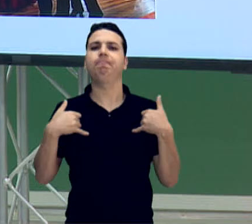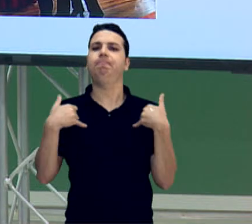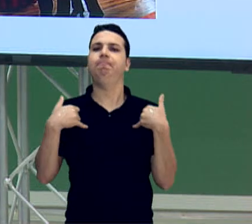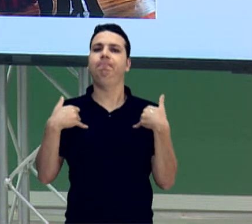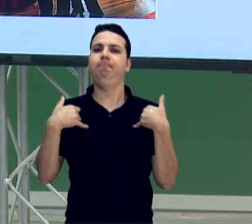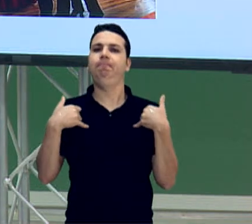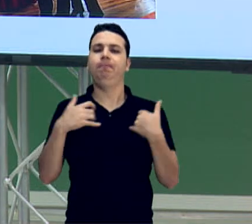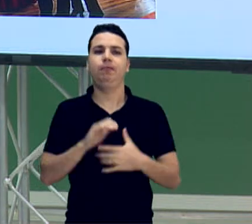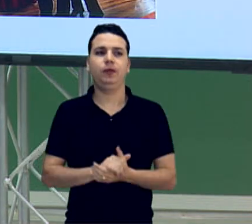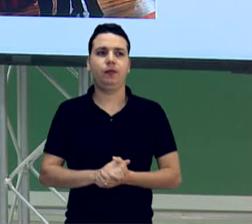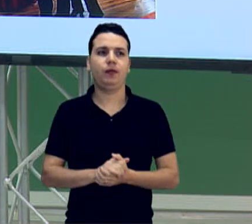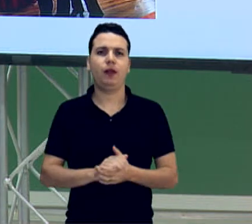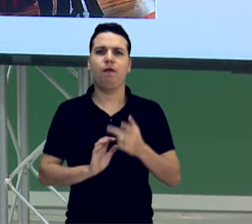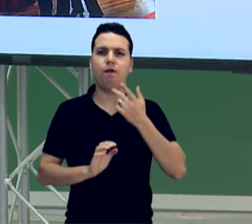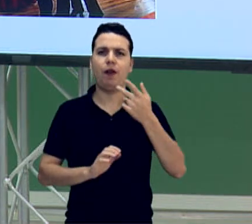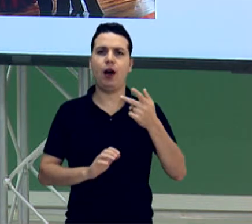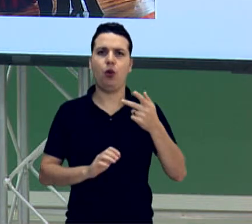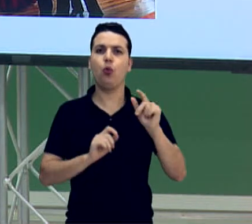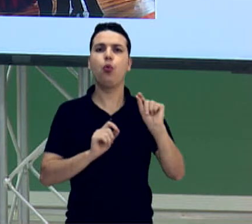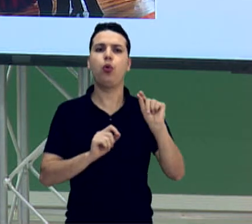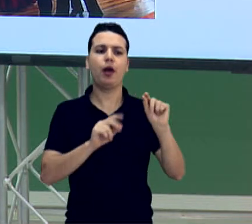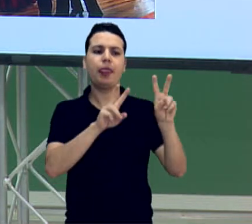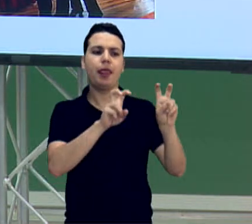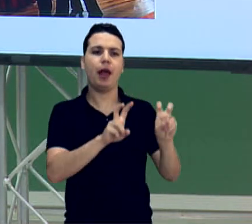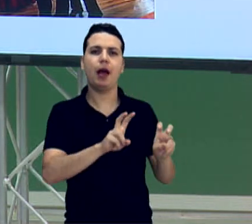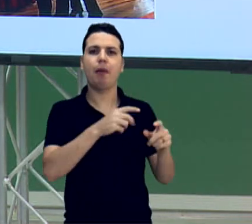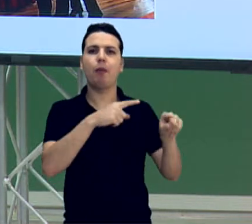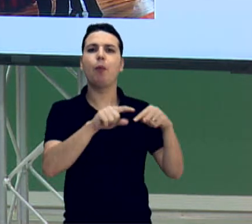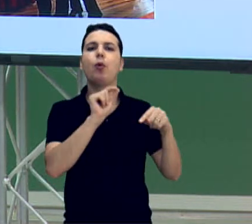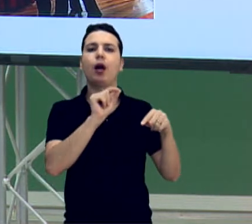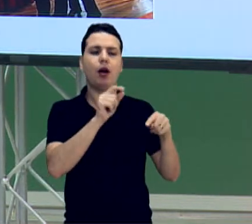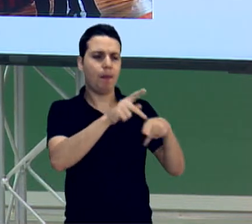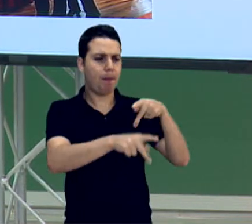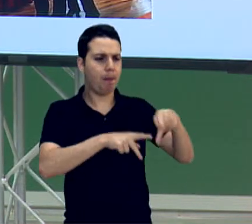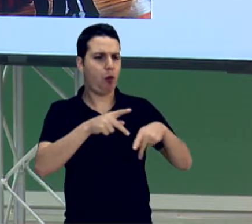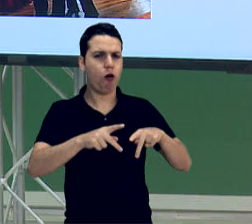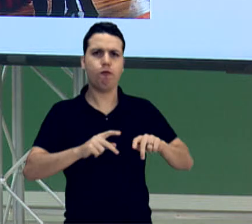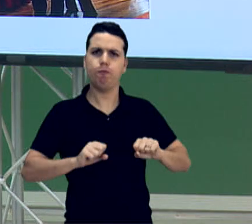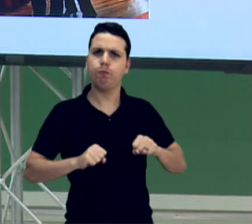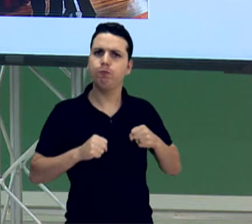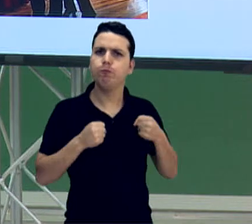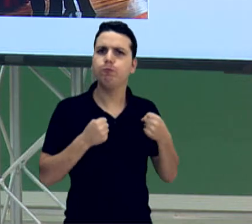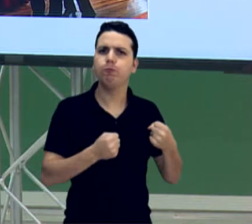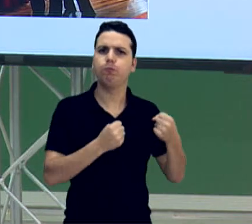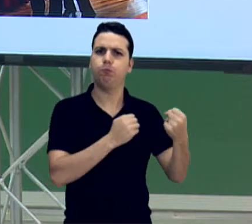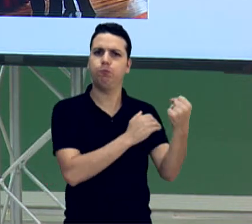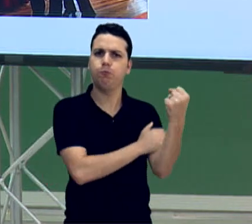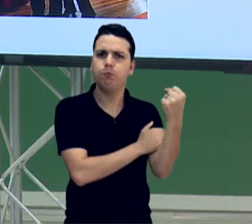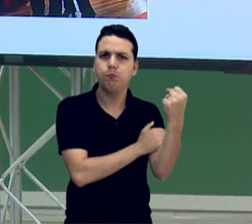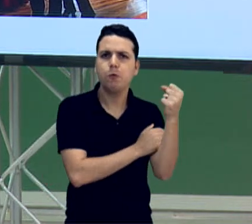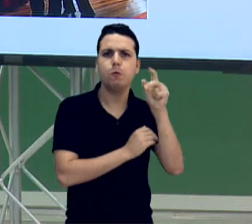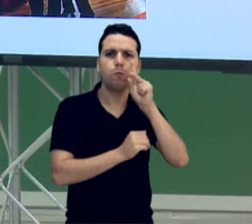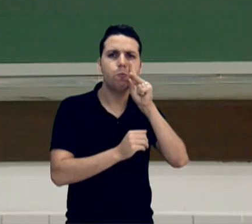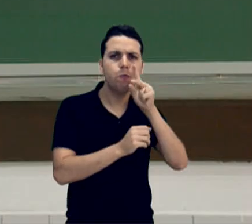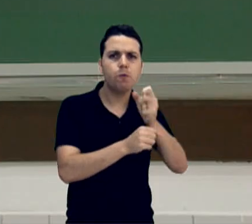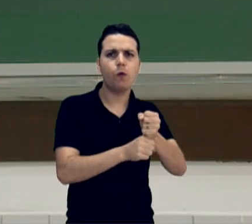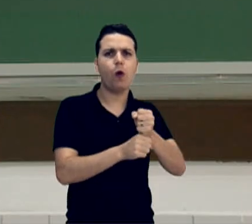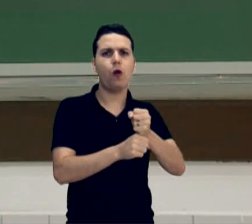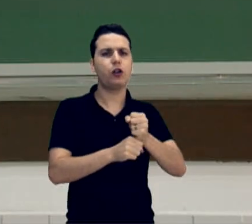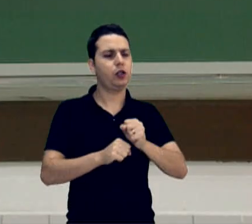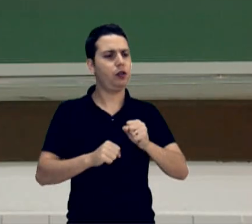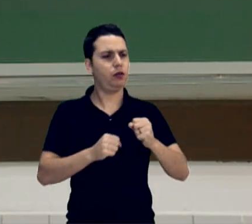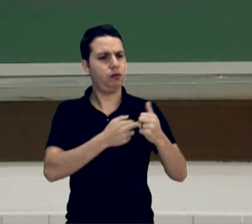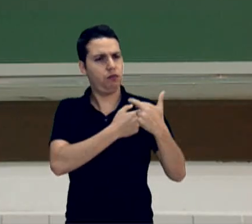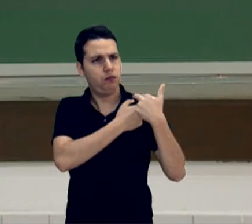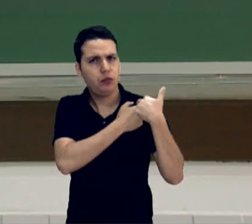sobre a garra de um povo que se esmera por fazer as coisas pelo